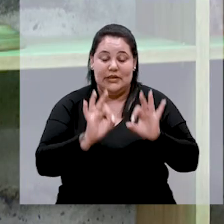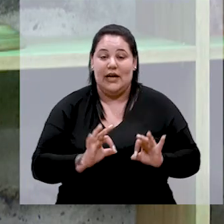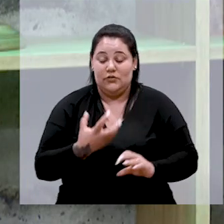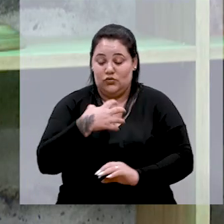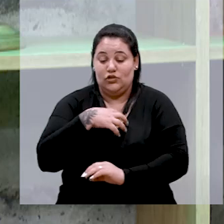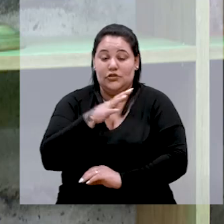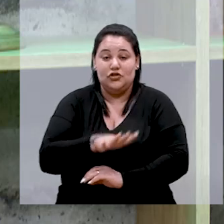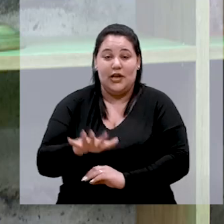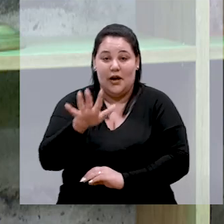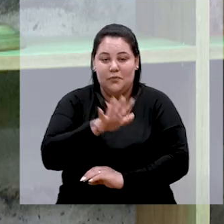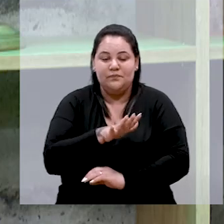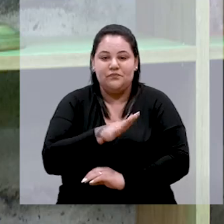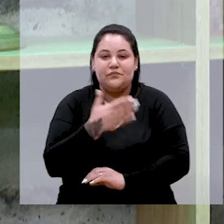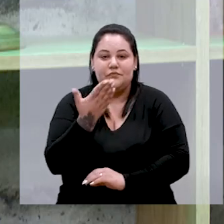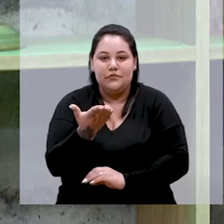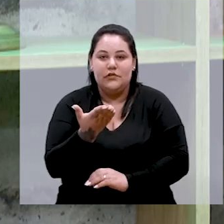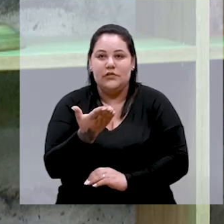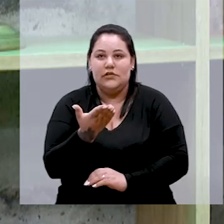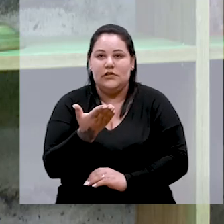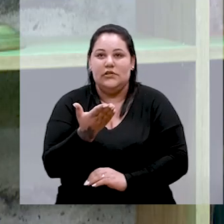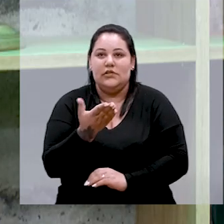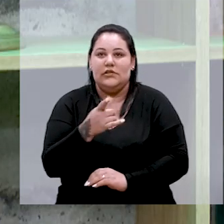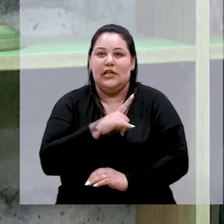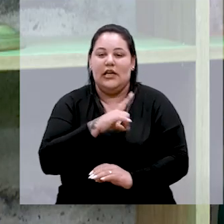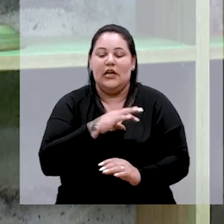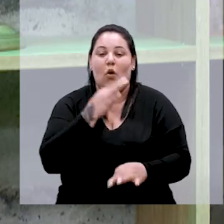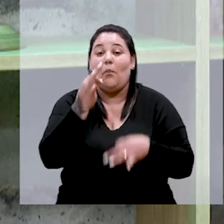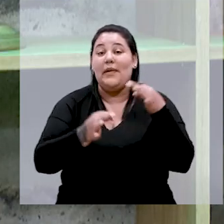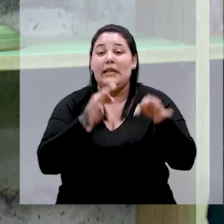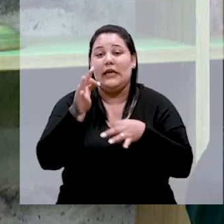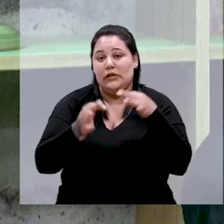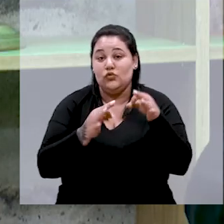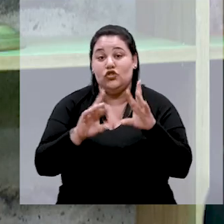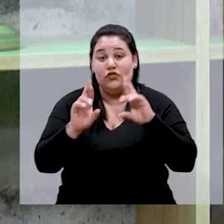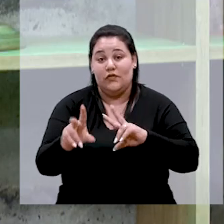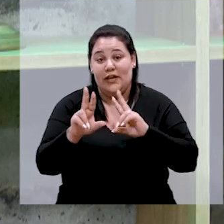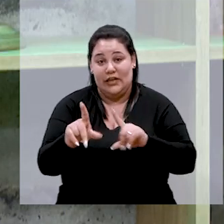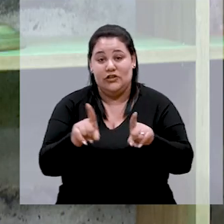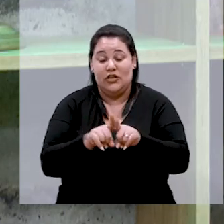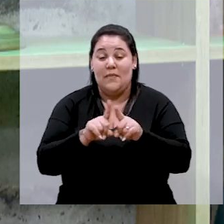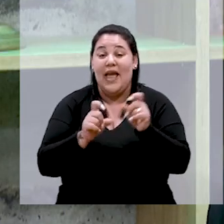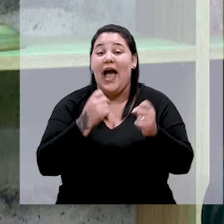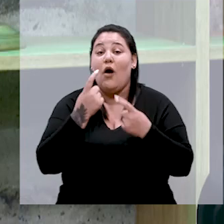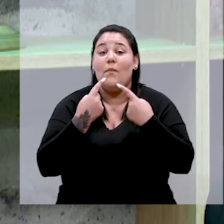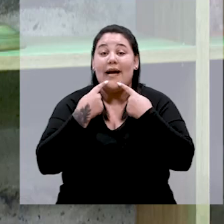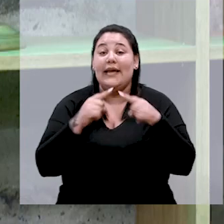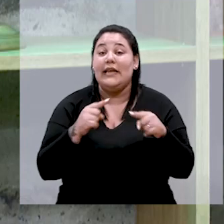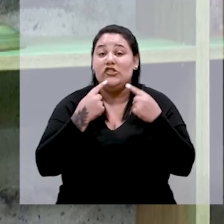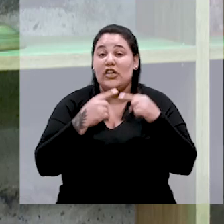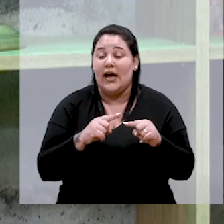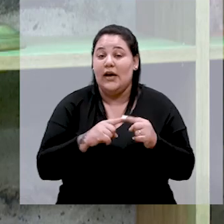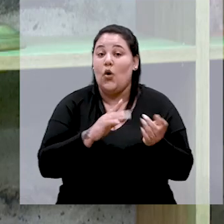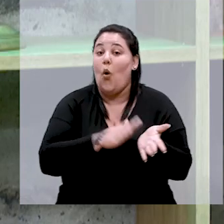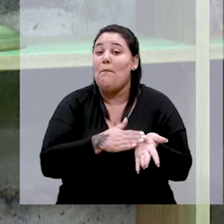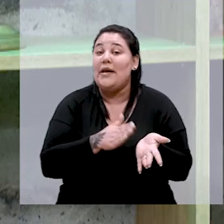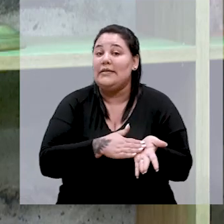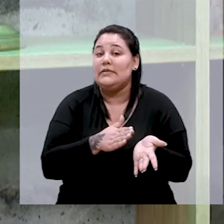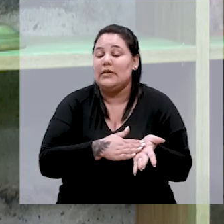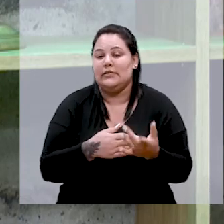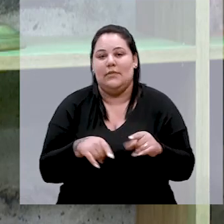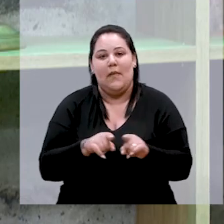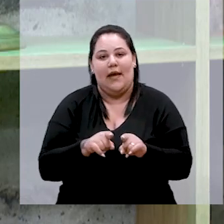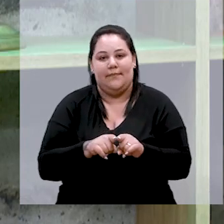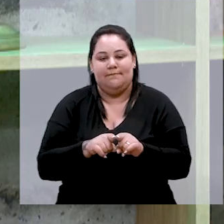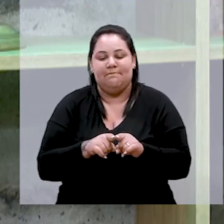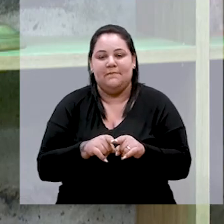os vereadores de modo geral, vocês convergem, inclusive oposição e situação, em algumas críticas e cobranças,